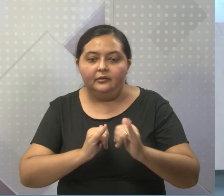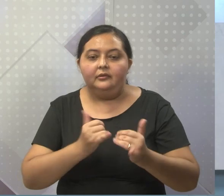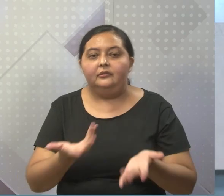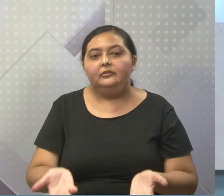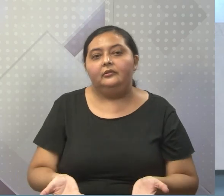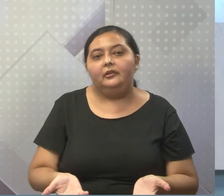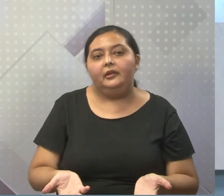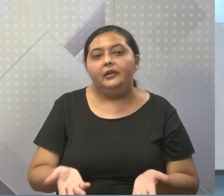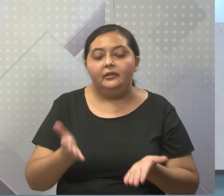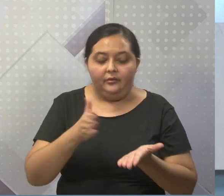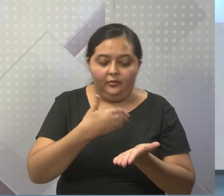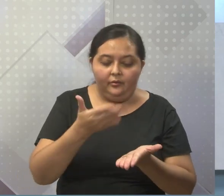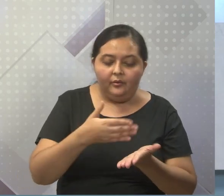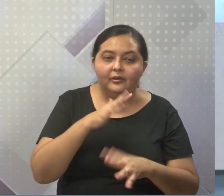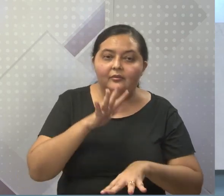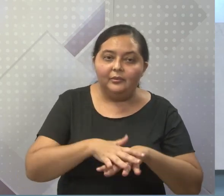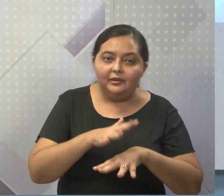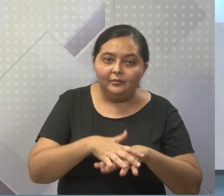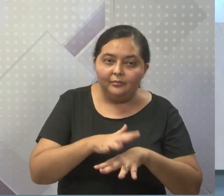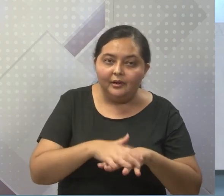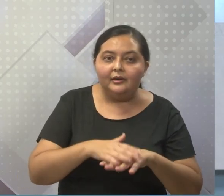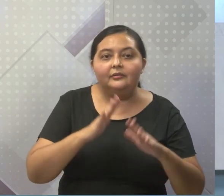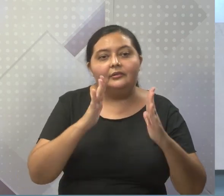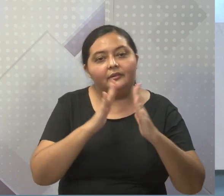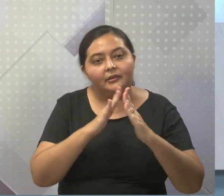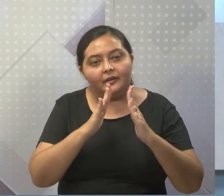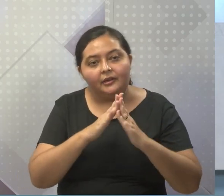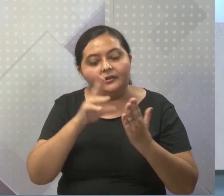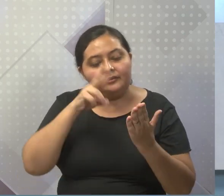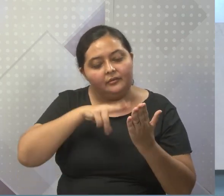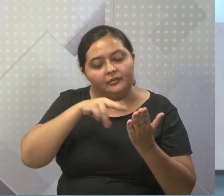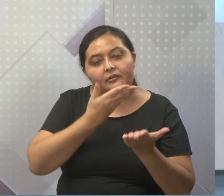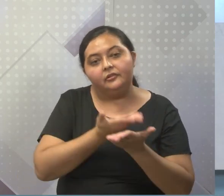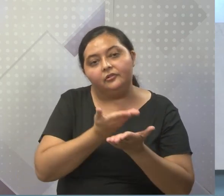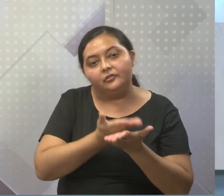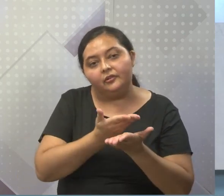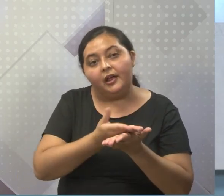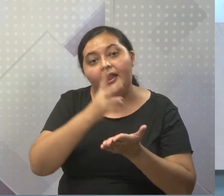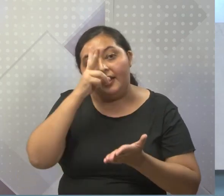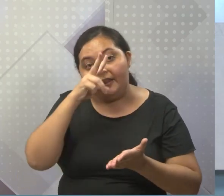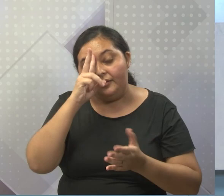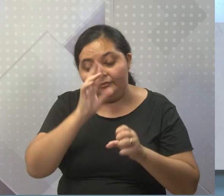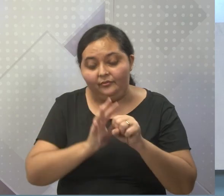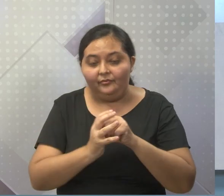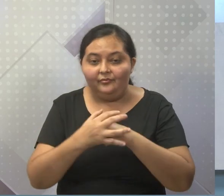também aquele que tem um livrozinho didático em casa, dá uma olhadinha, dá uma estudada. Lembra, pessoal, estamos